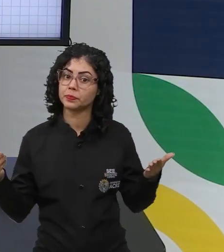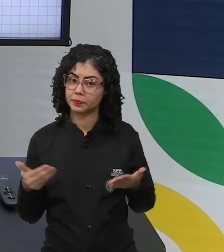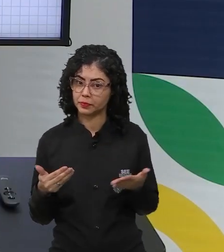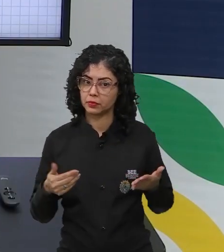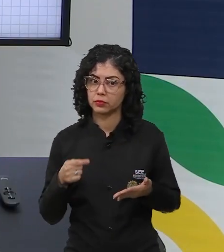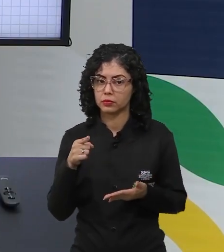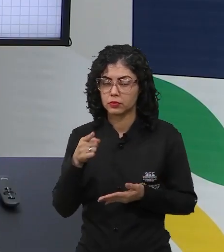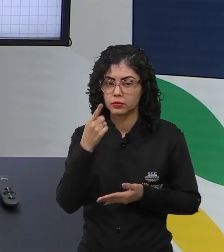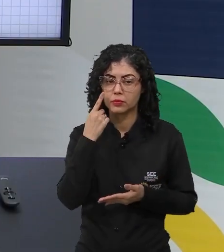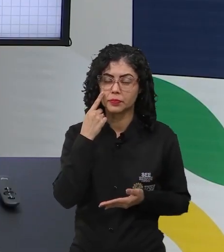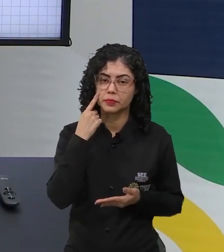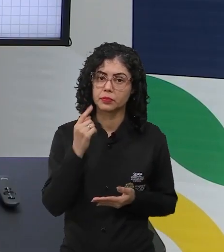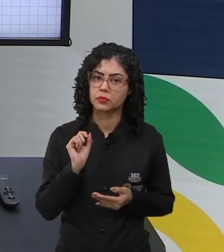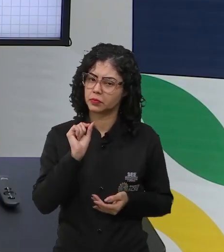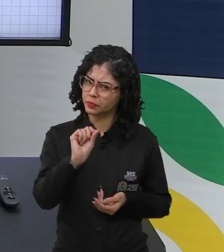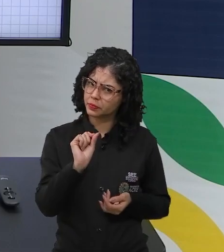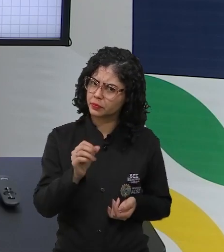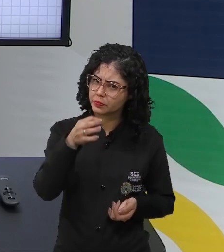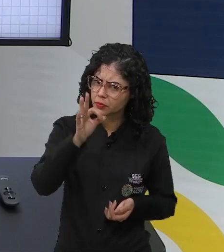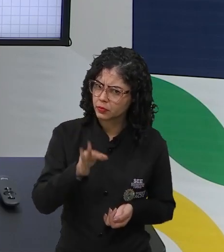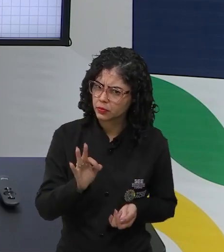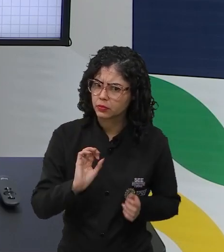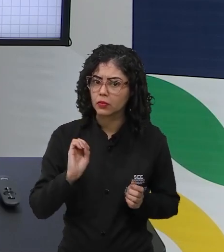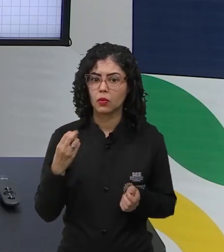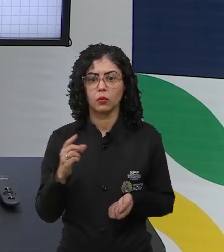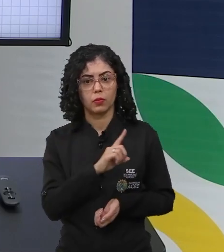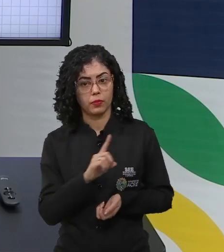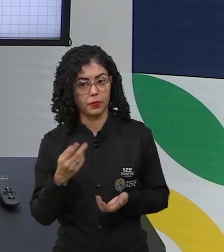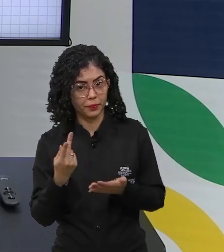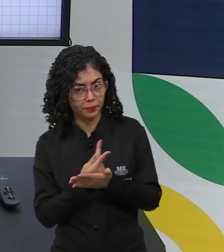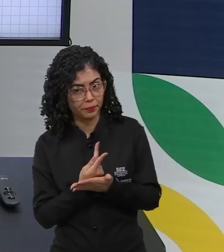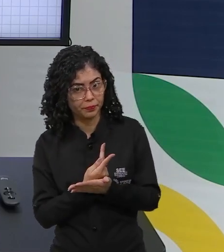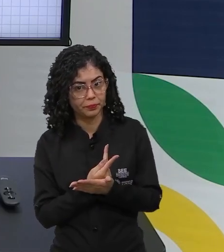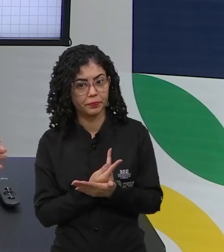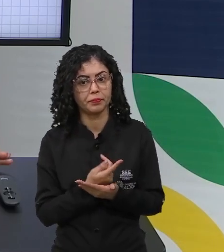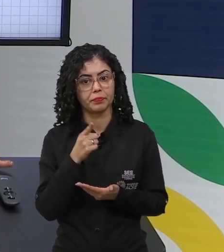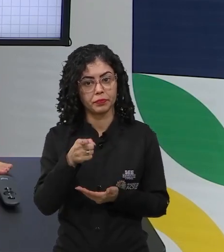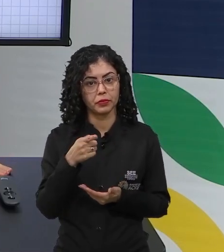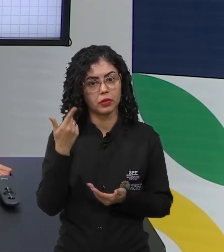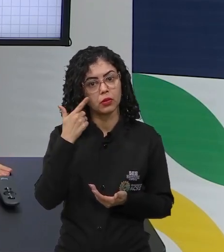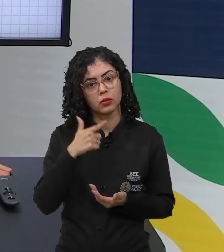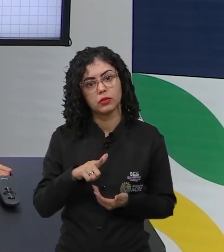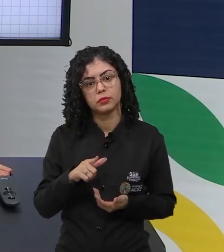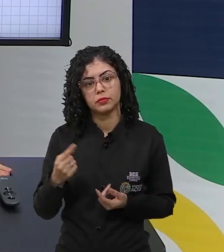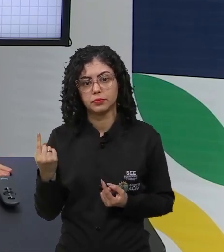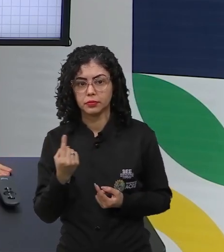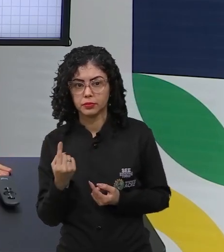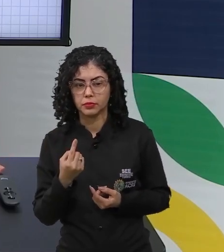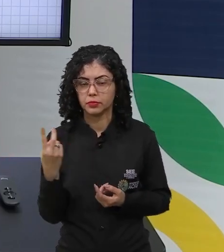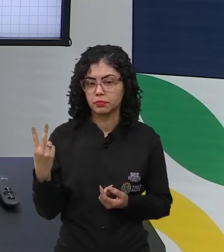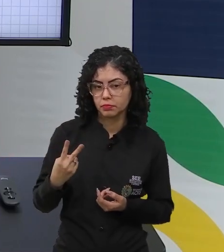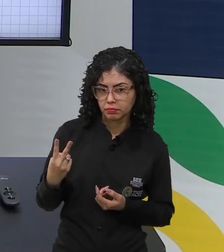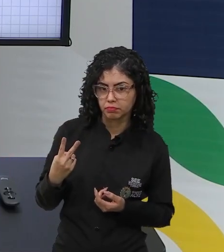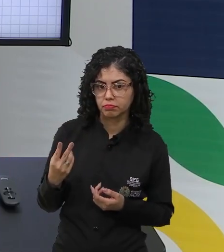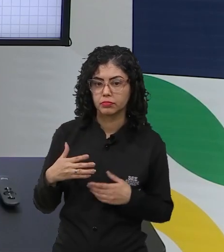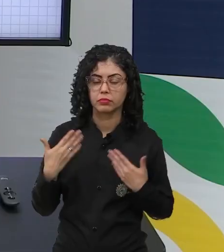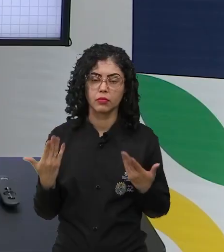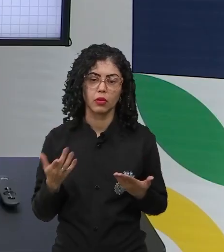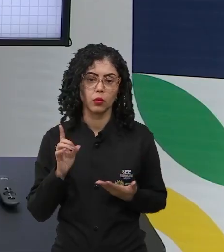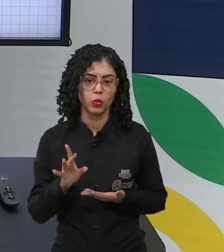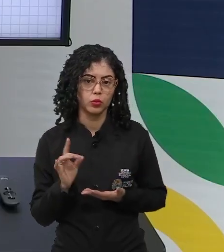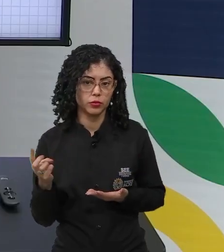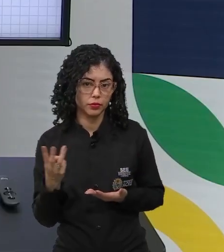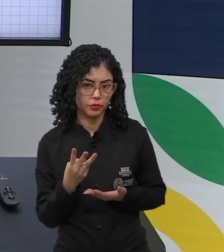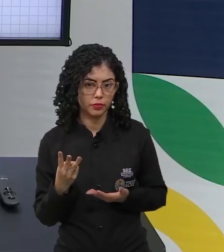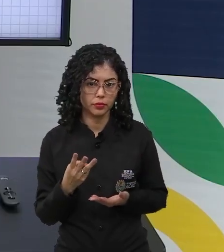e observar. Será que você acertou ou será que você errou? Ou será que você acertou só a primeira, a segunda ou somente